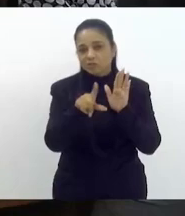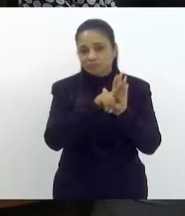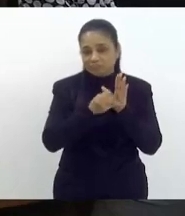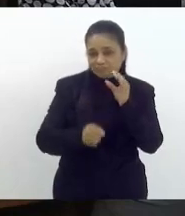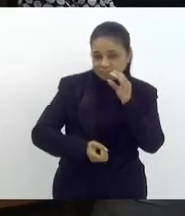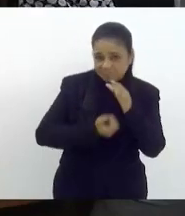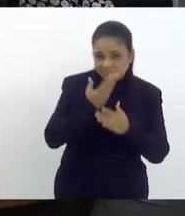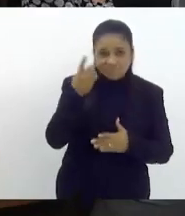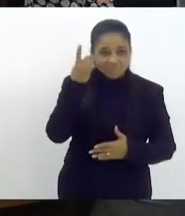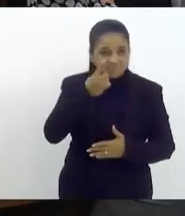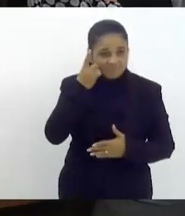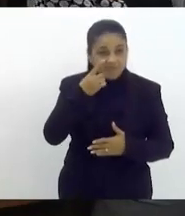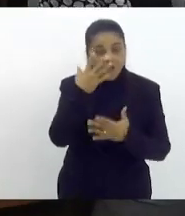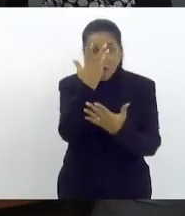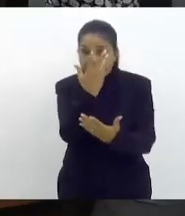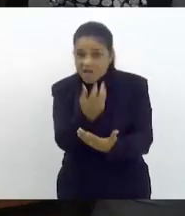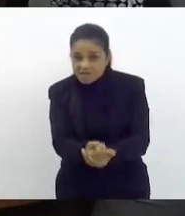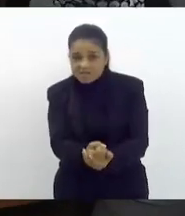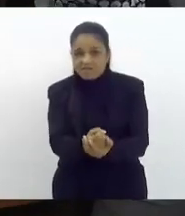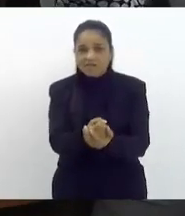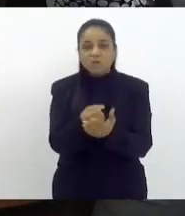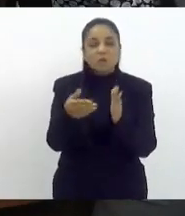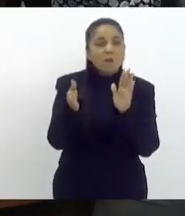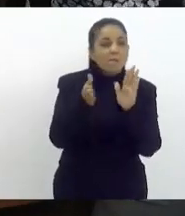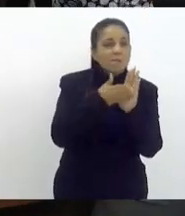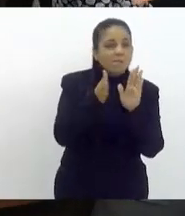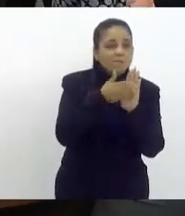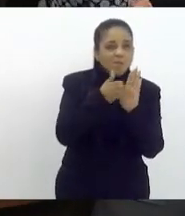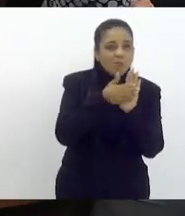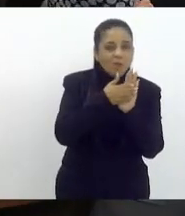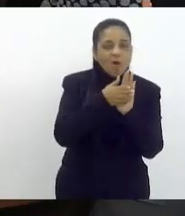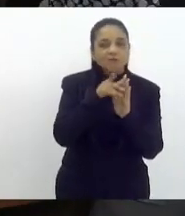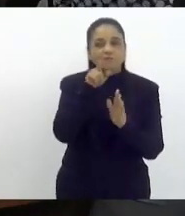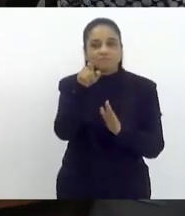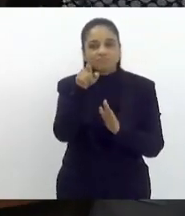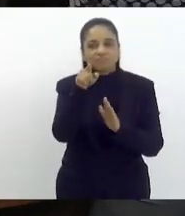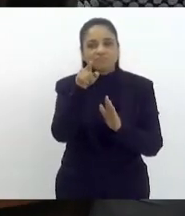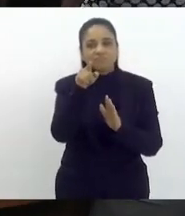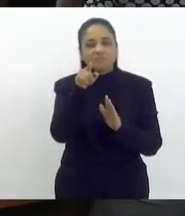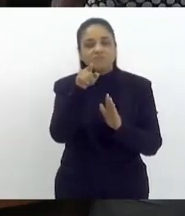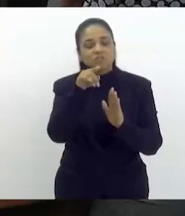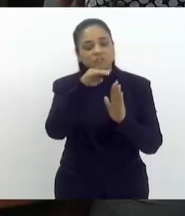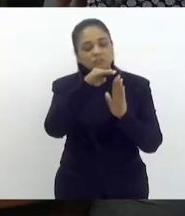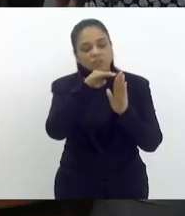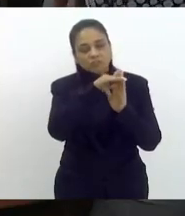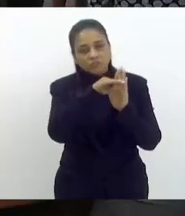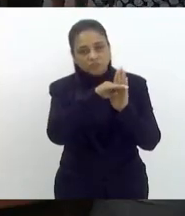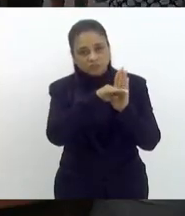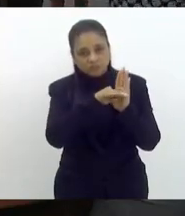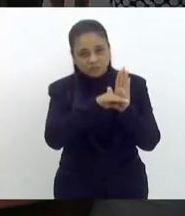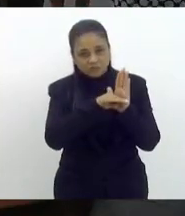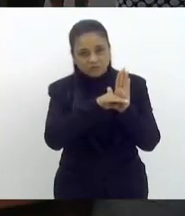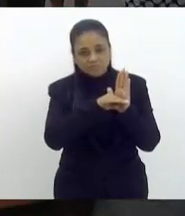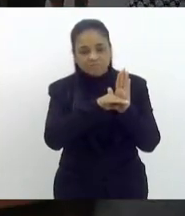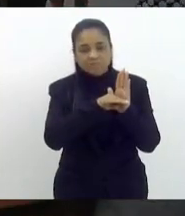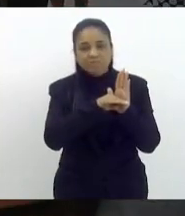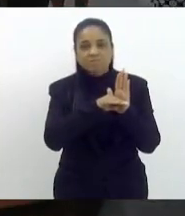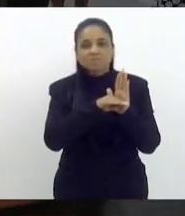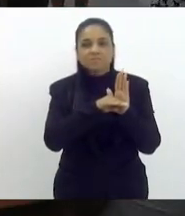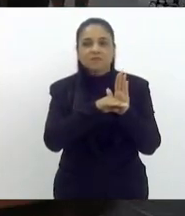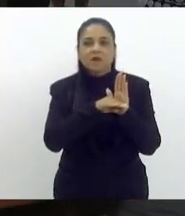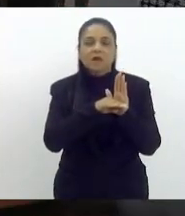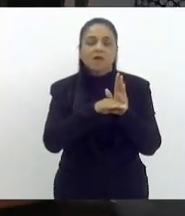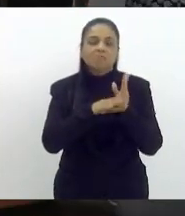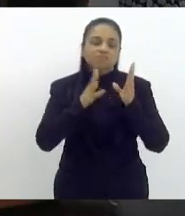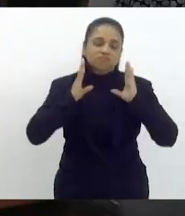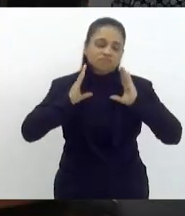a aceitação da proposta feita por vossa excelência de derrubar a pauta a refere-se os ânimos para que amanhã